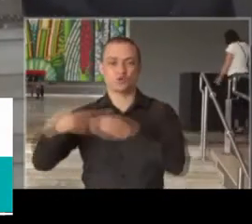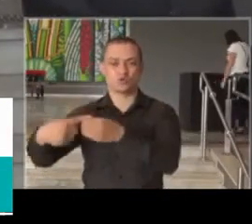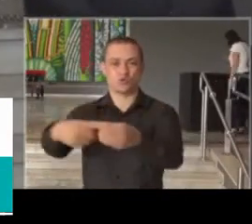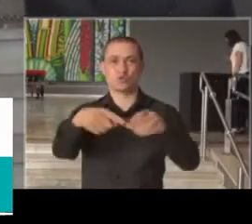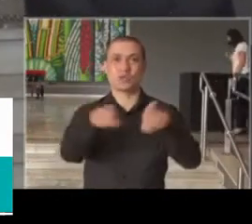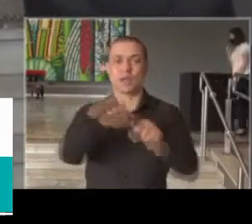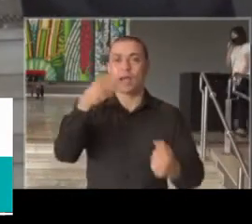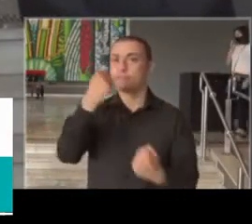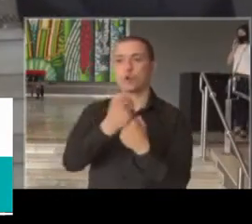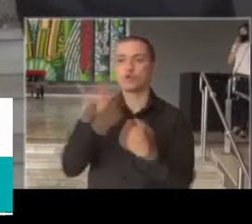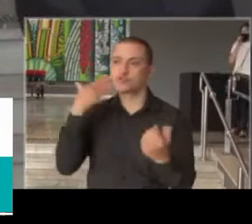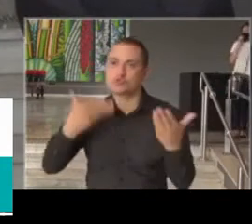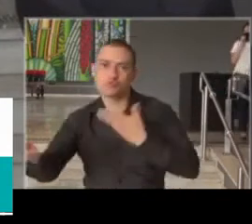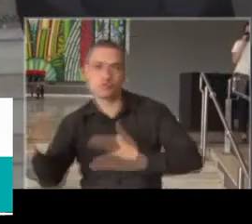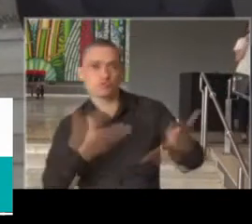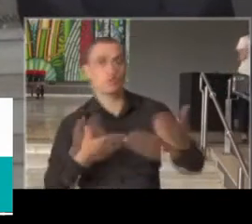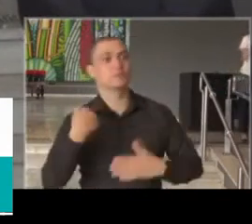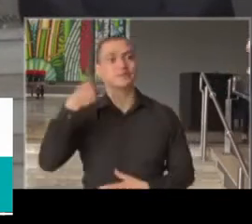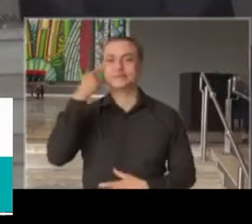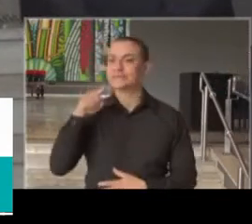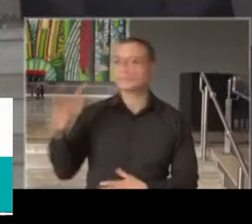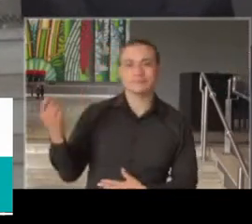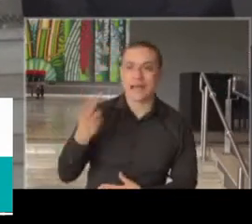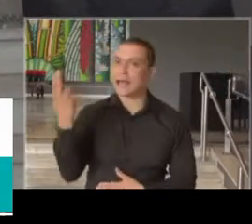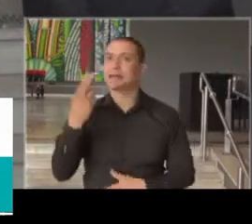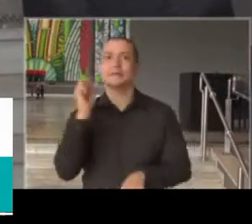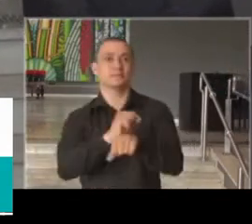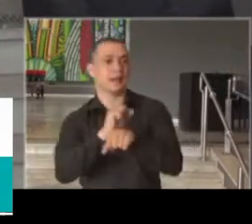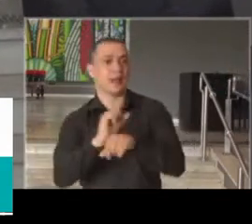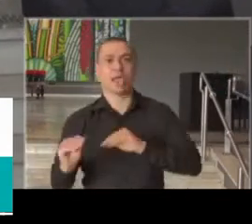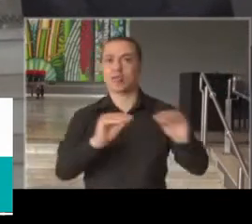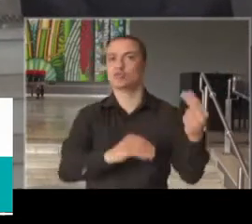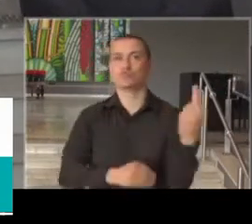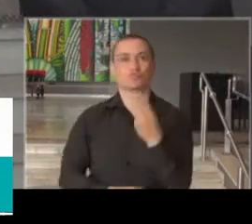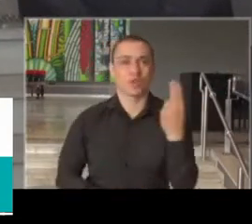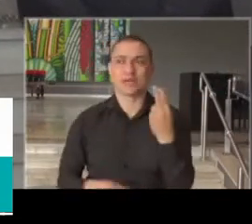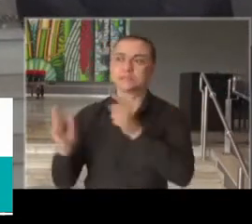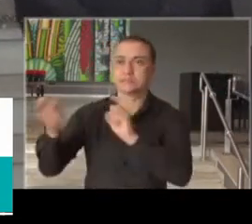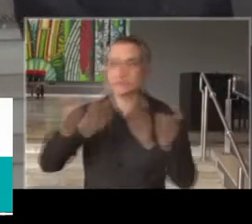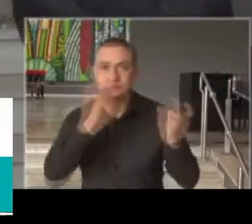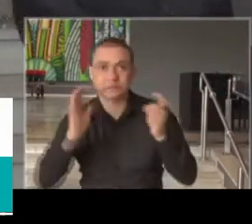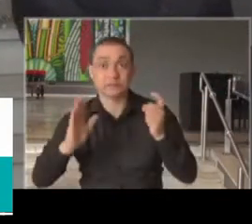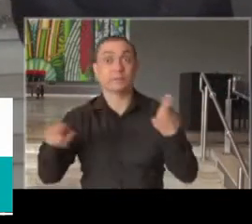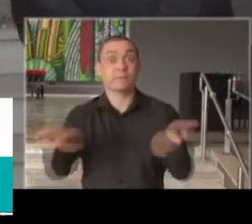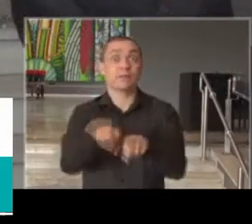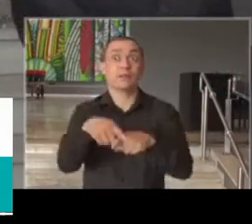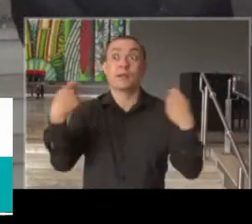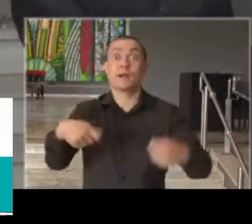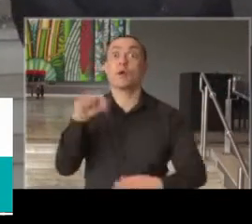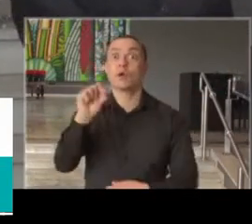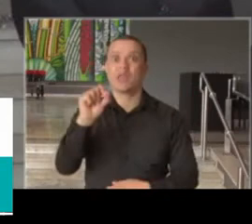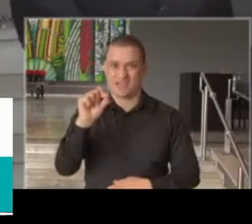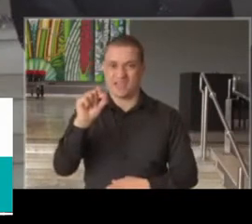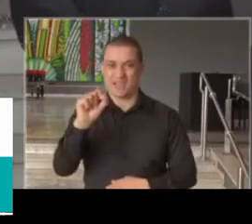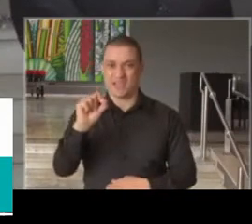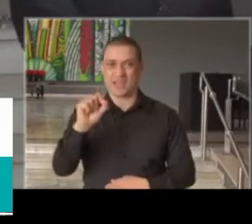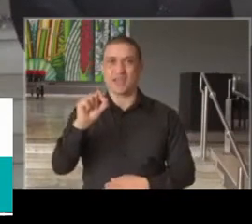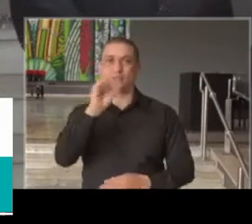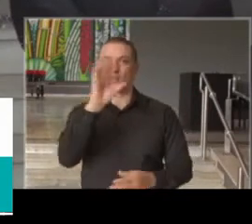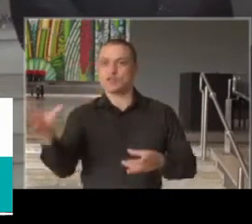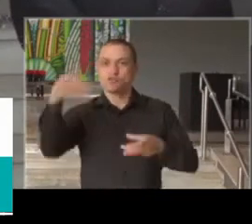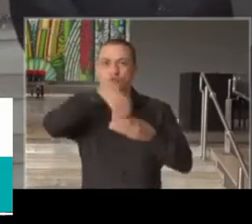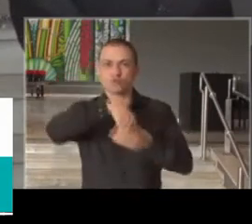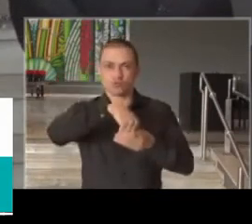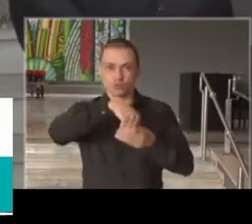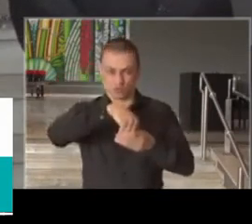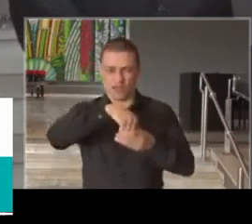saúde, entendendo que nós não podemos esperar e que, ao mesmo tempo, nós precisamos incorporar no PNI todas